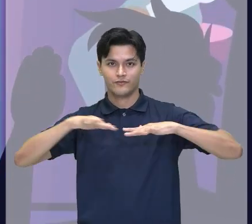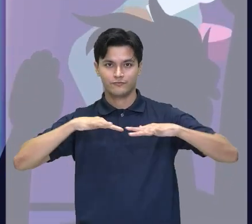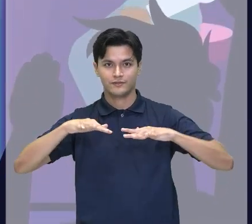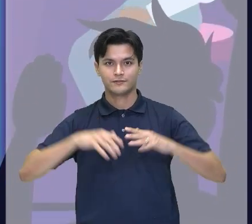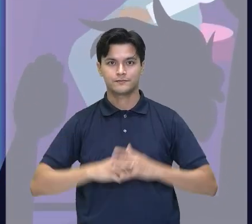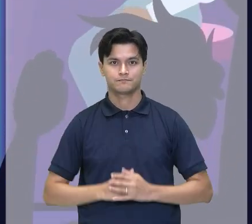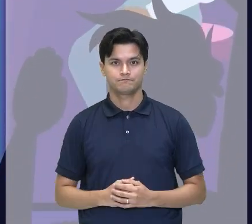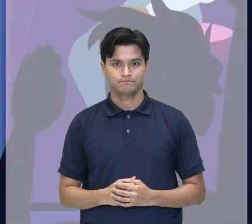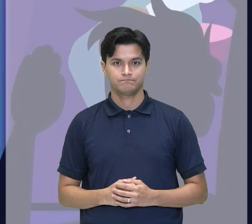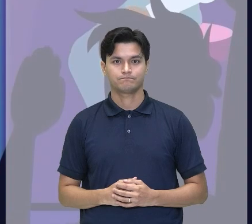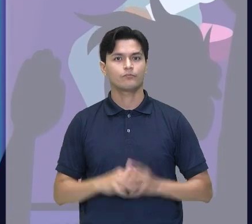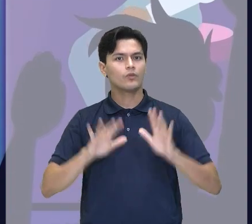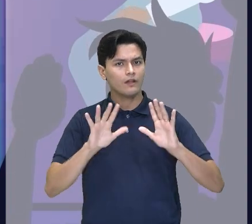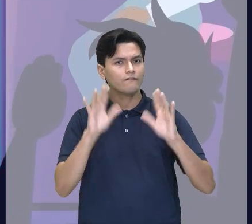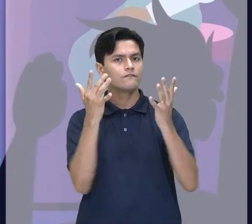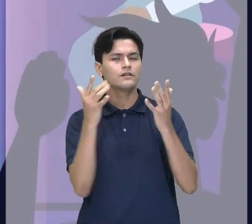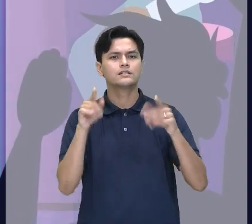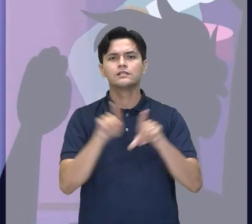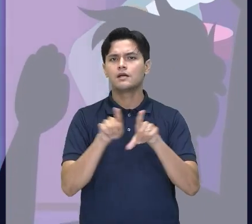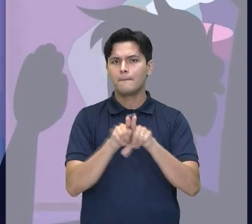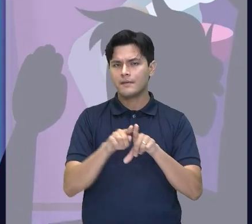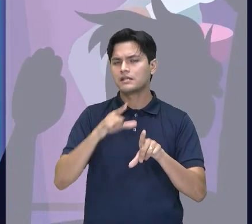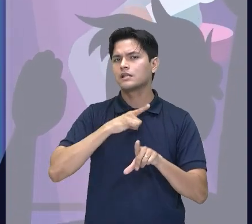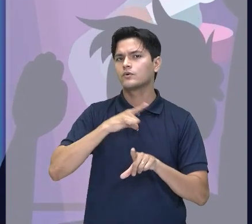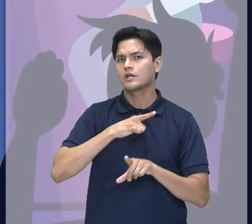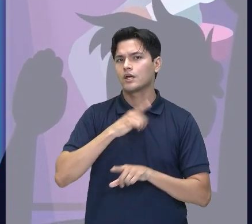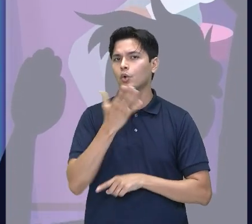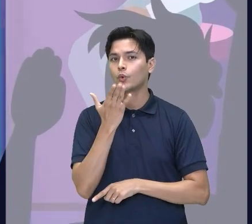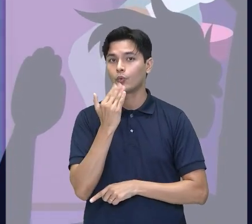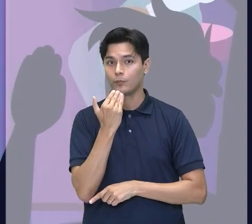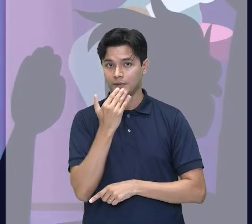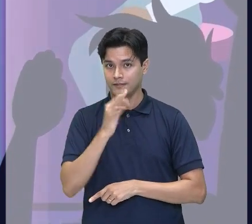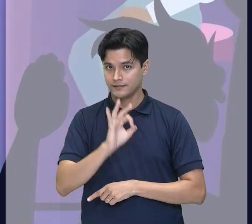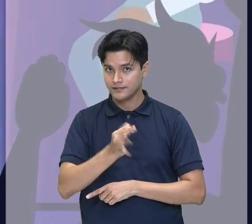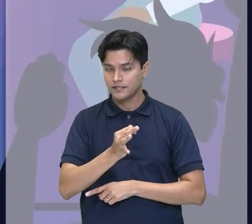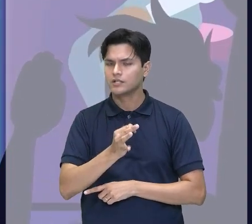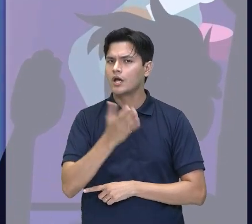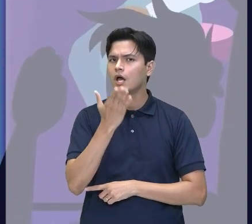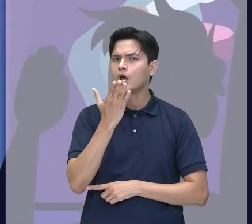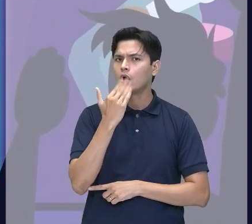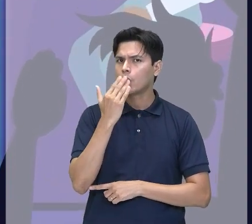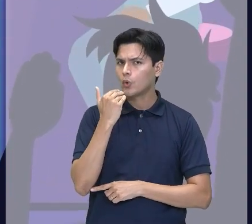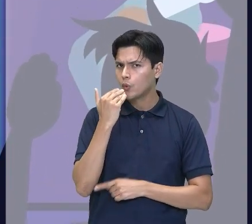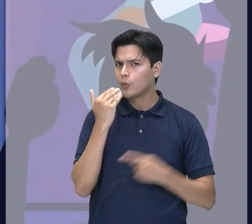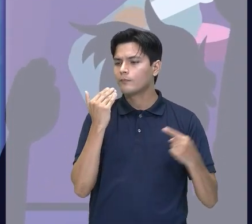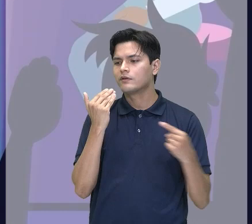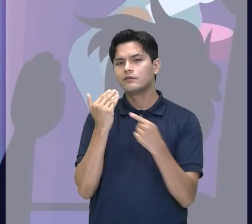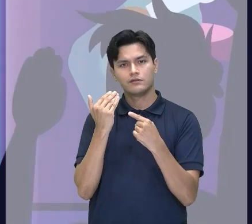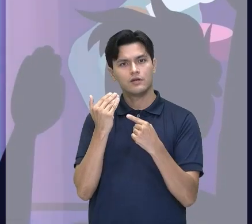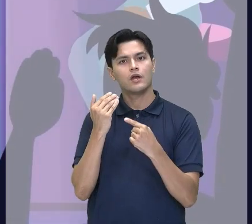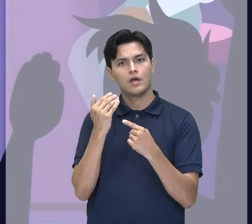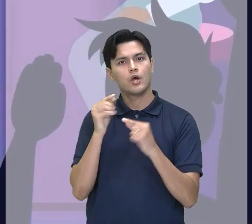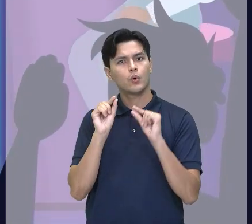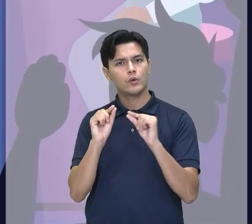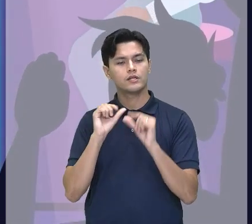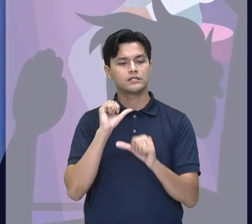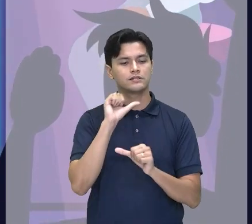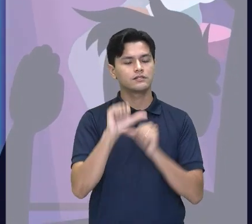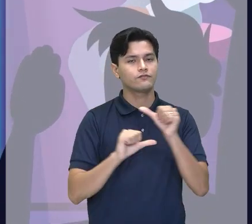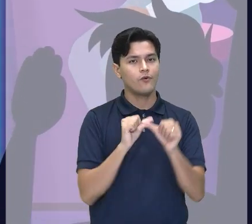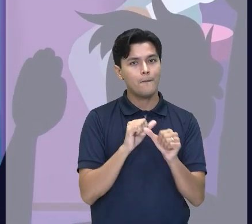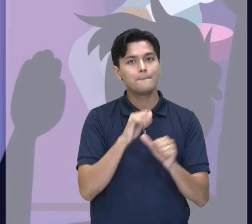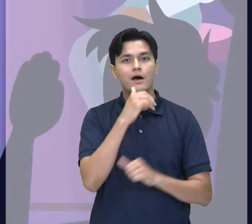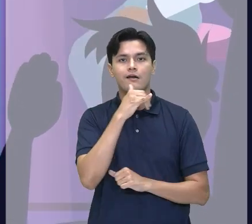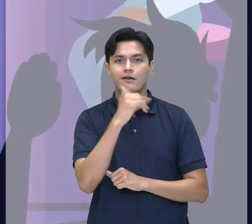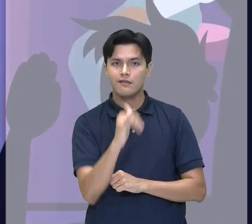Em uma festa não pode faltar comida, né? E a comida, gente, ela vai se tornar uma energia química dentro do